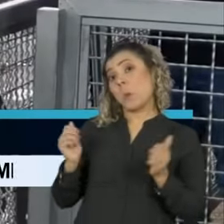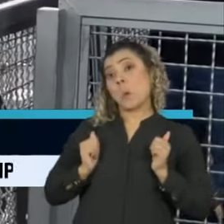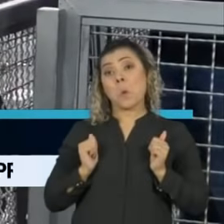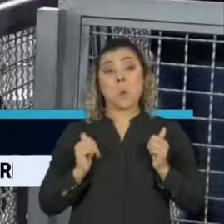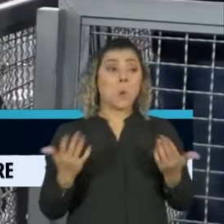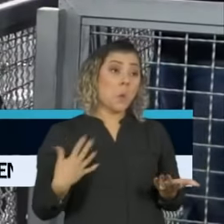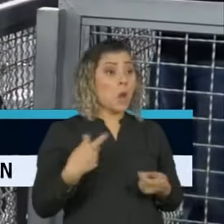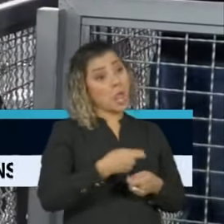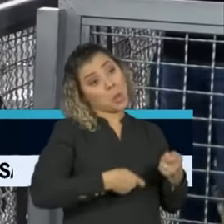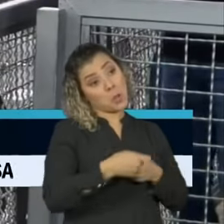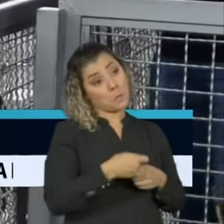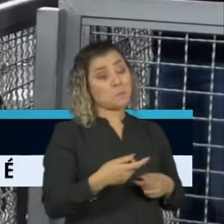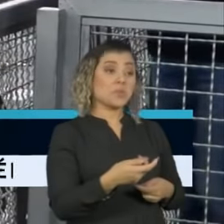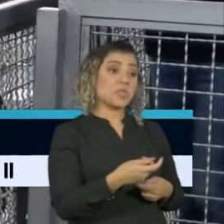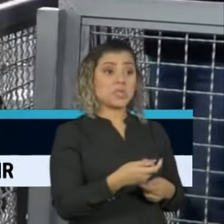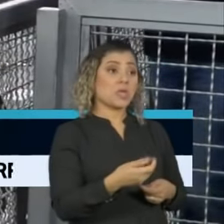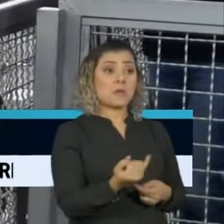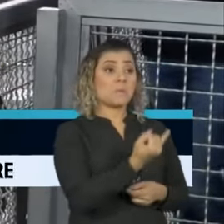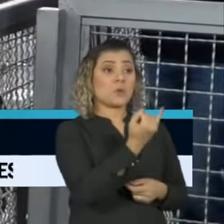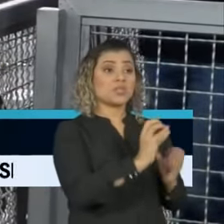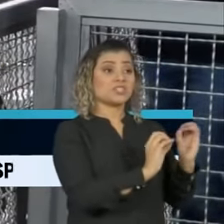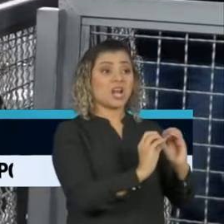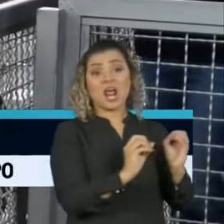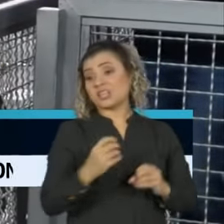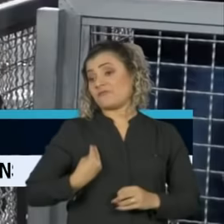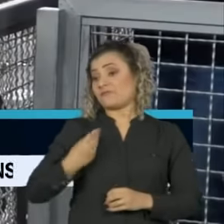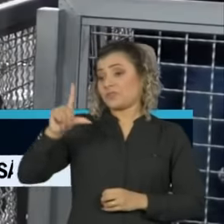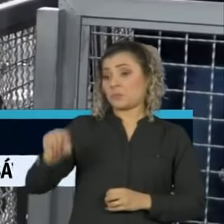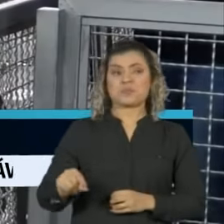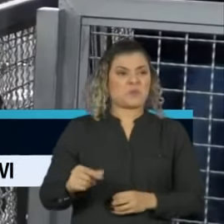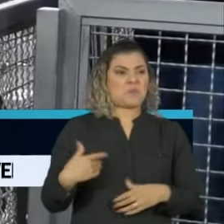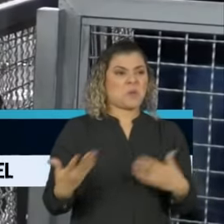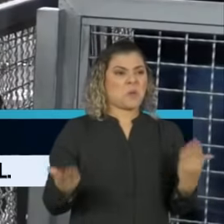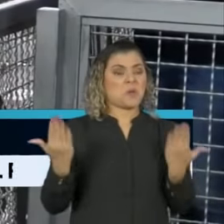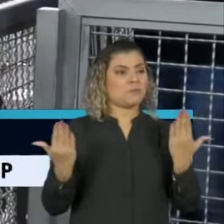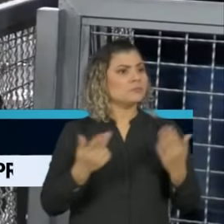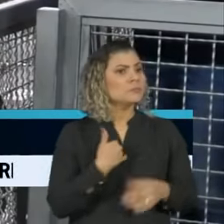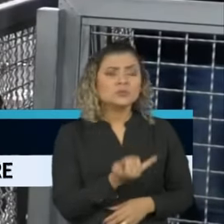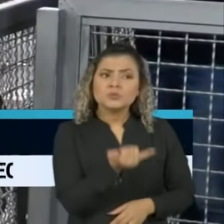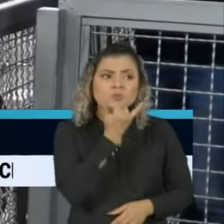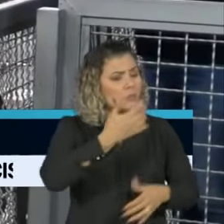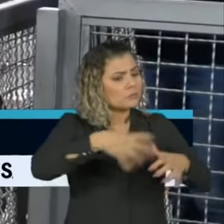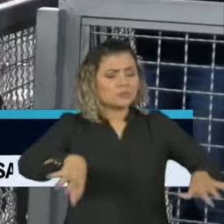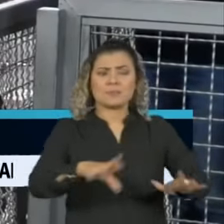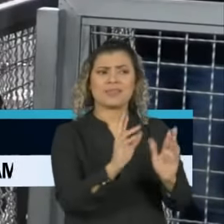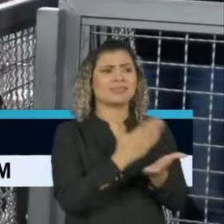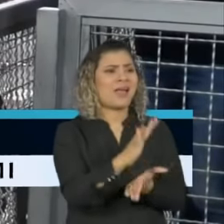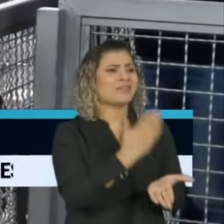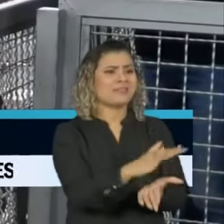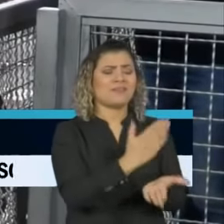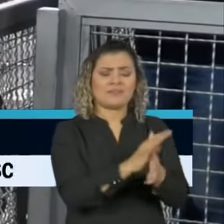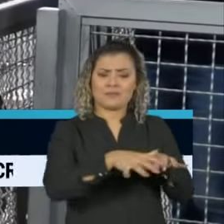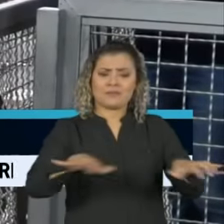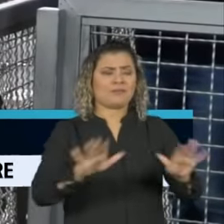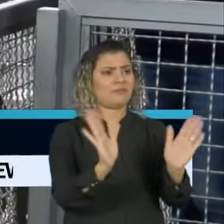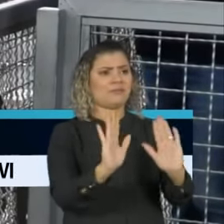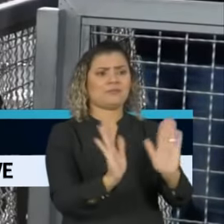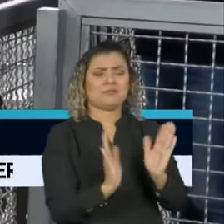menos importante do que a vida. Cara pálida, não dissocia uma coisa de outra.